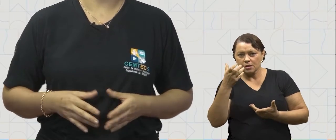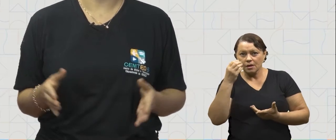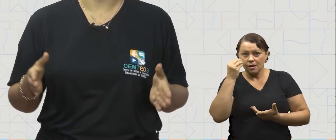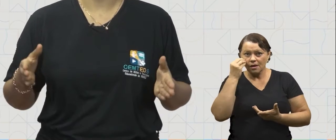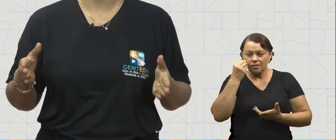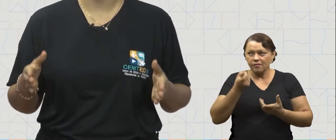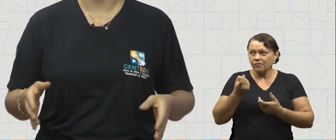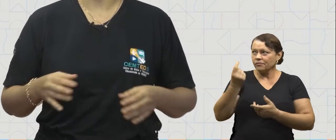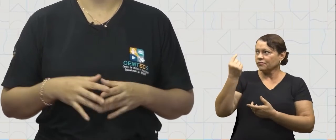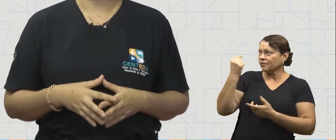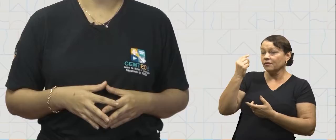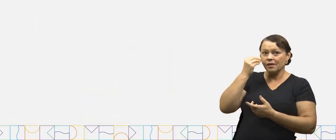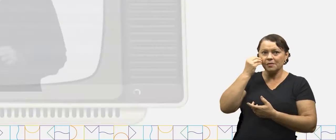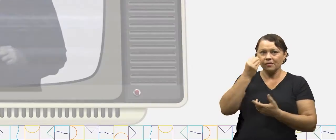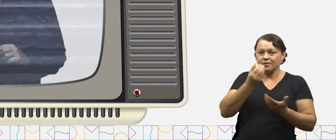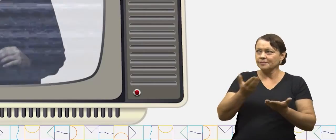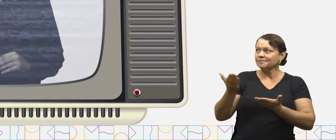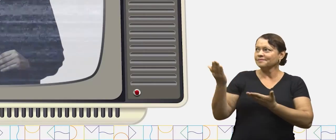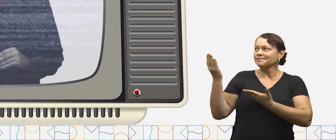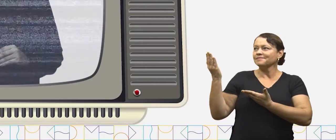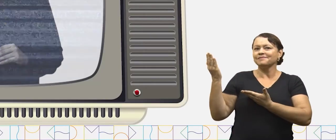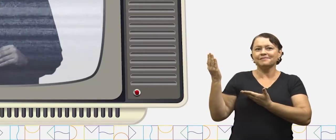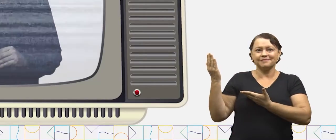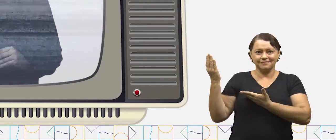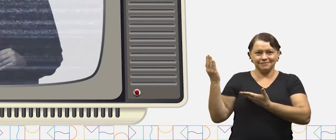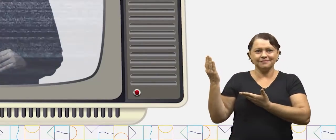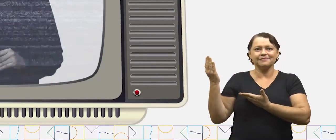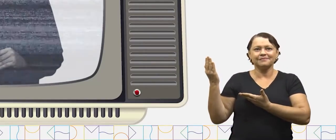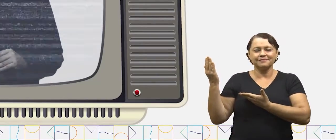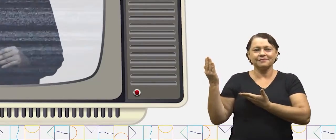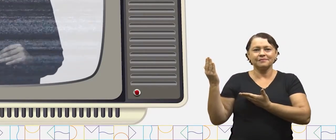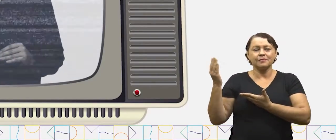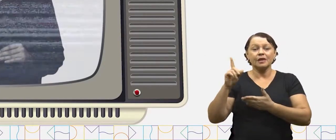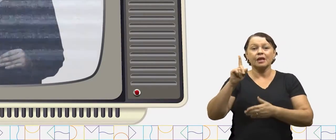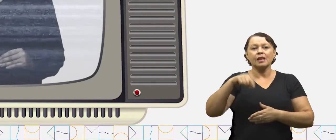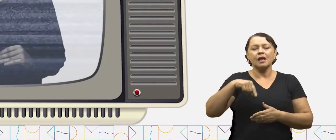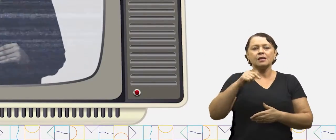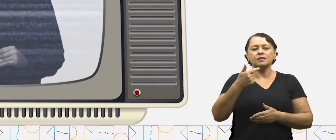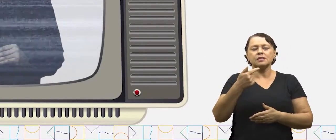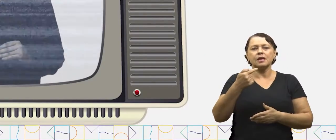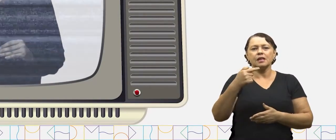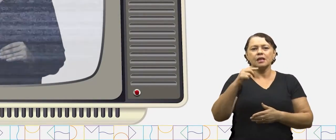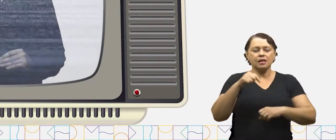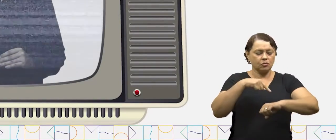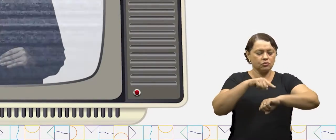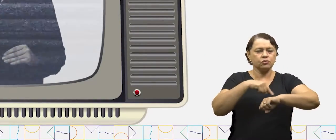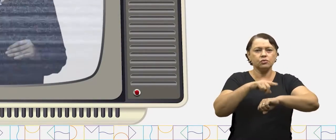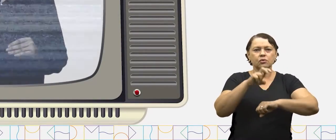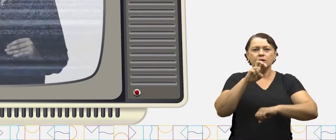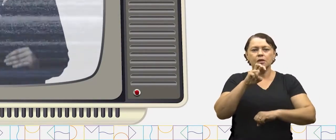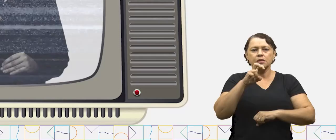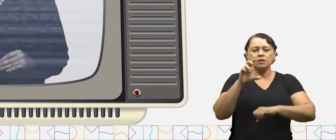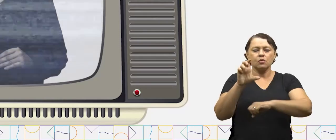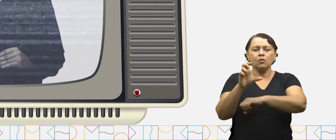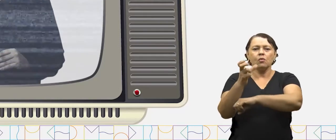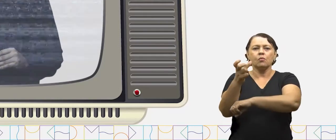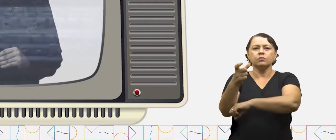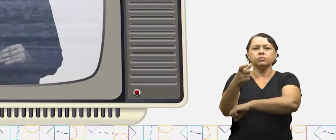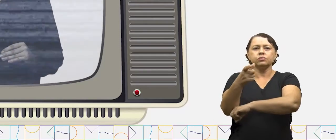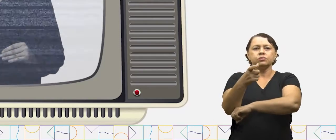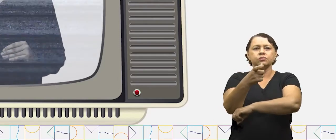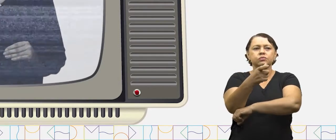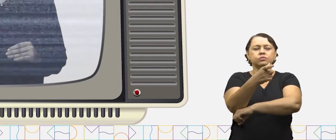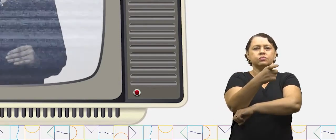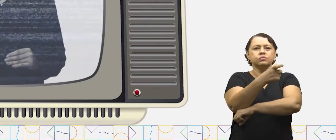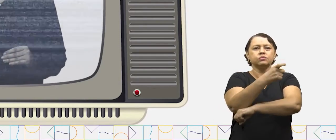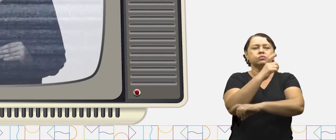ao tempo? Confiram. Nas últimas 72 horas, 5 objetos voadores não